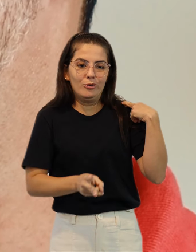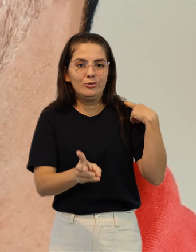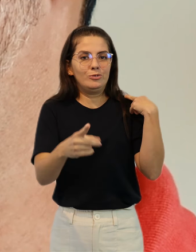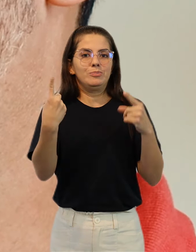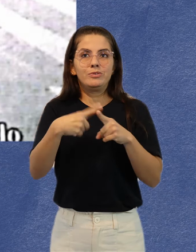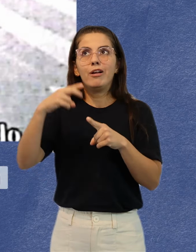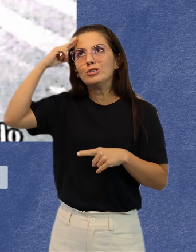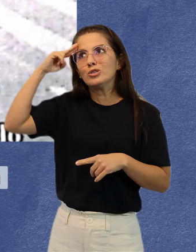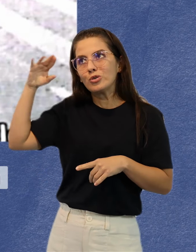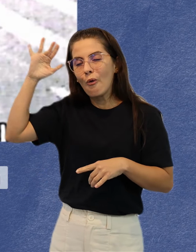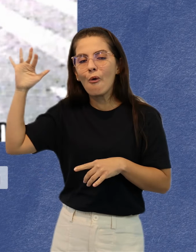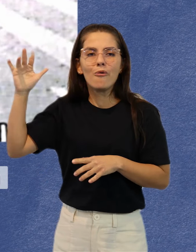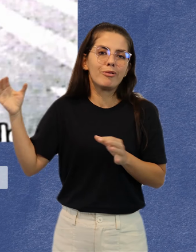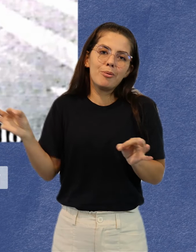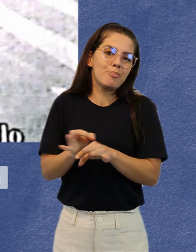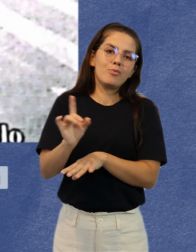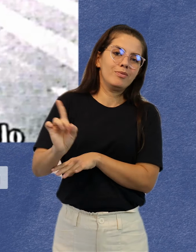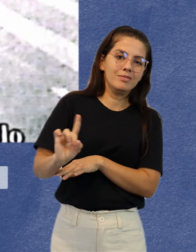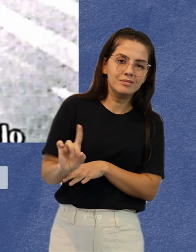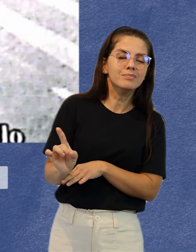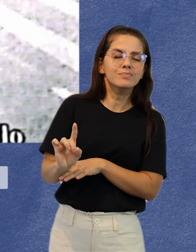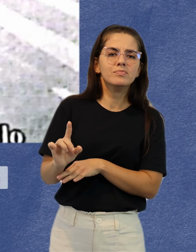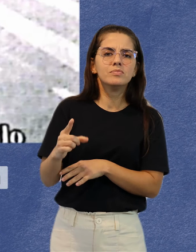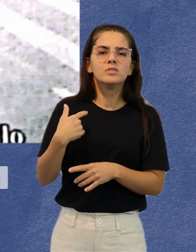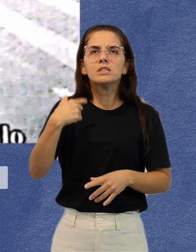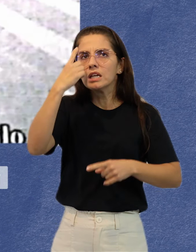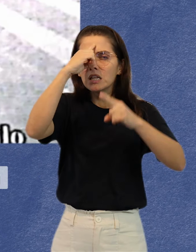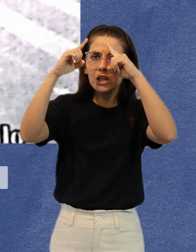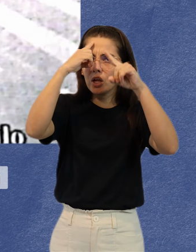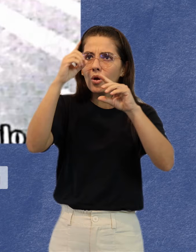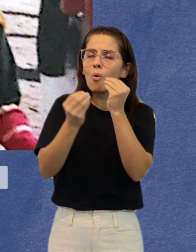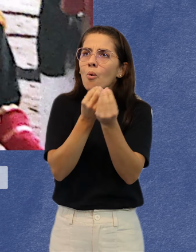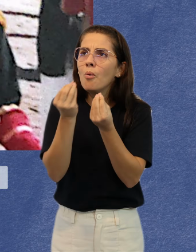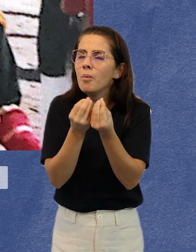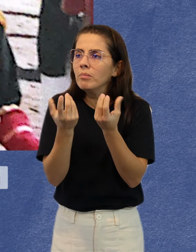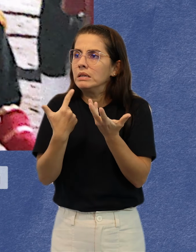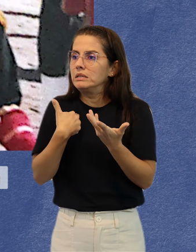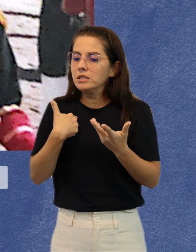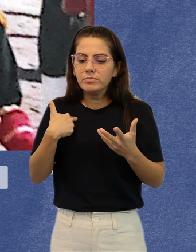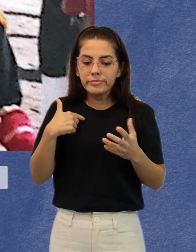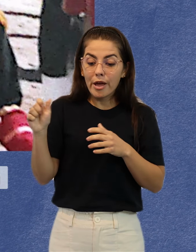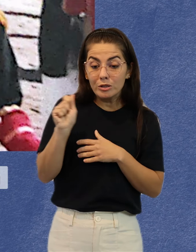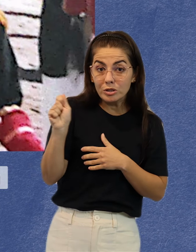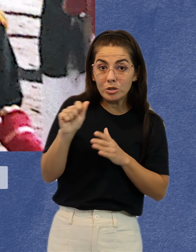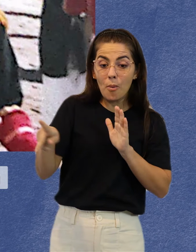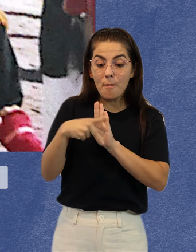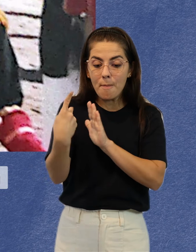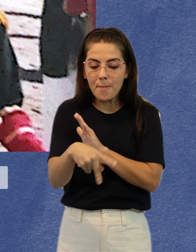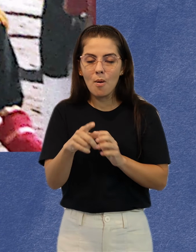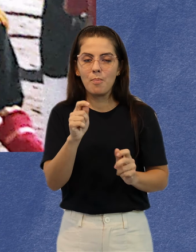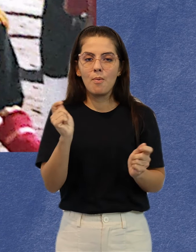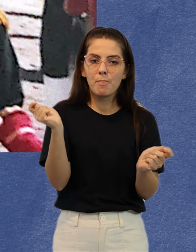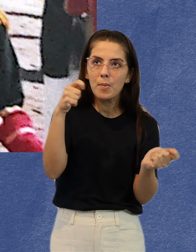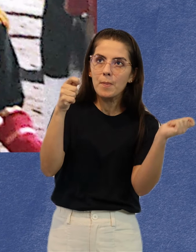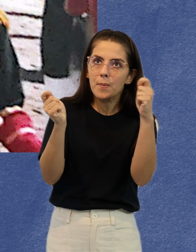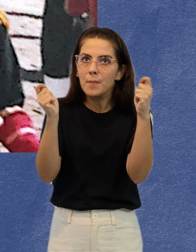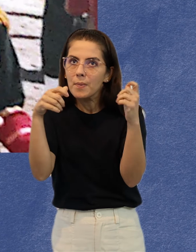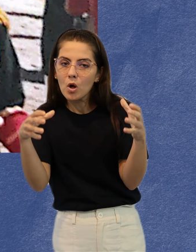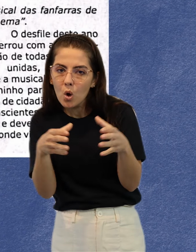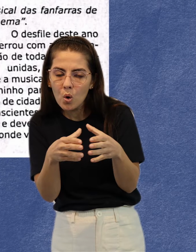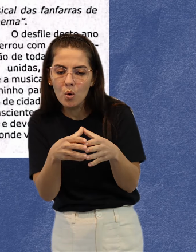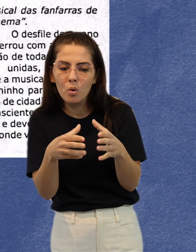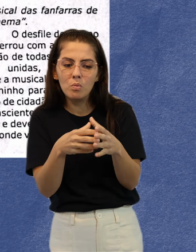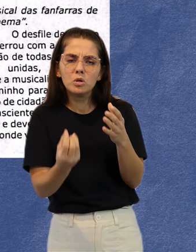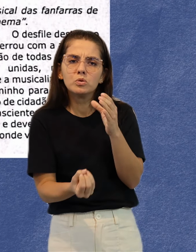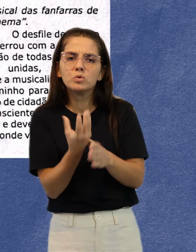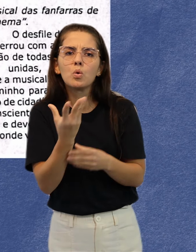está em construção. A ideia do Instituto, na época, na realidade, era a ideia de uma associação, né? Associação de bandas de fanfarras, e surgiu de um grupo